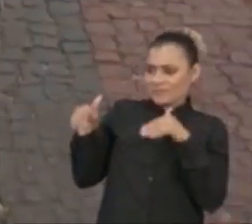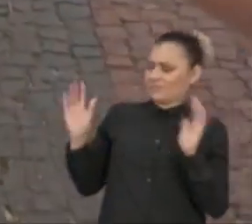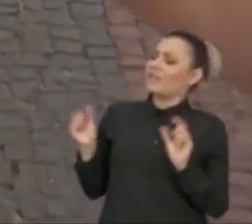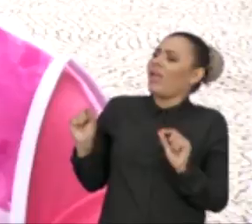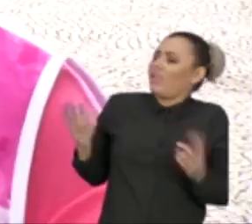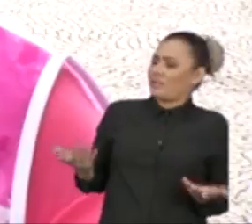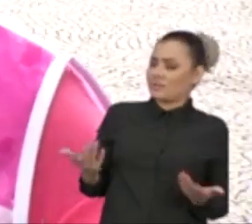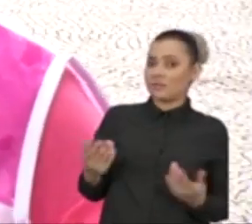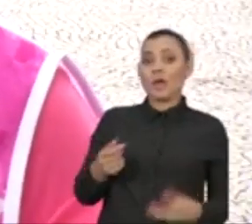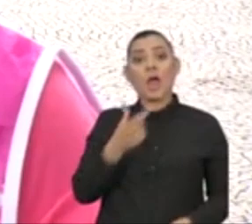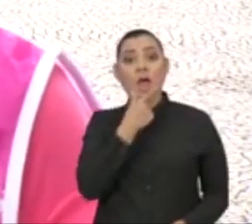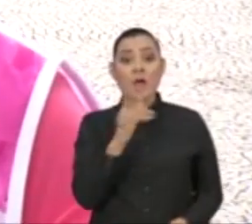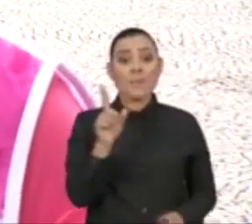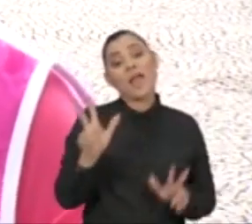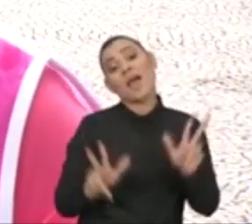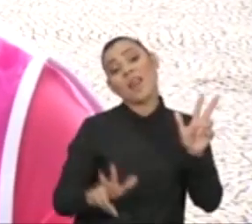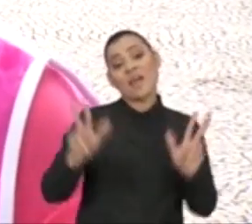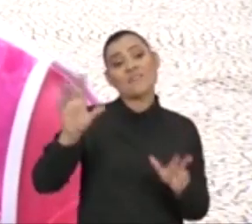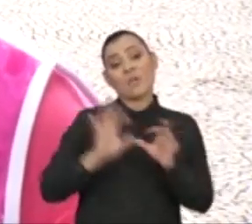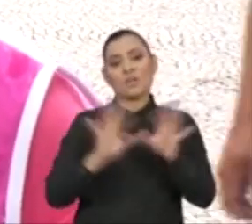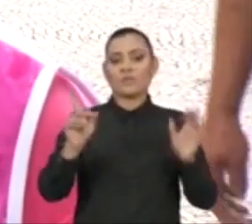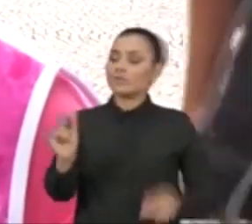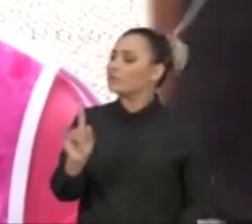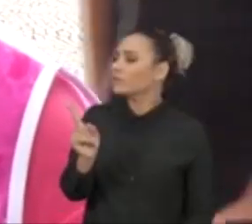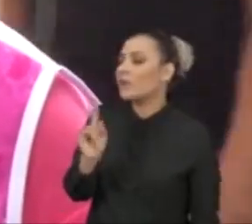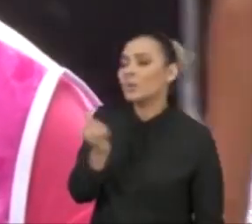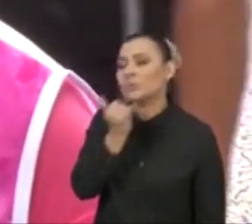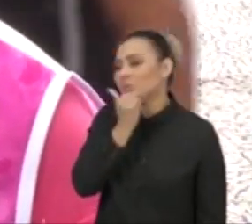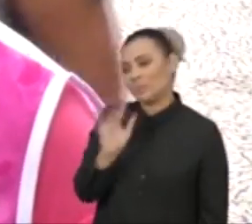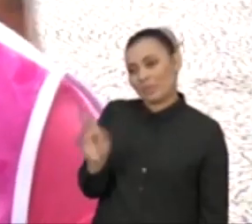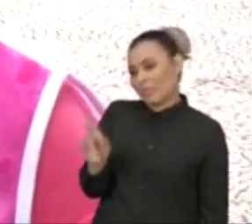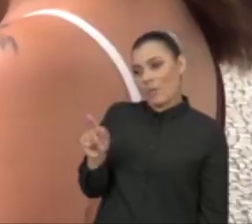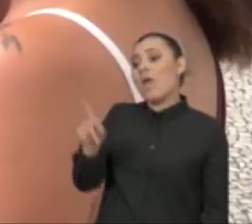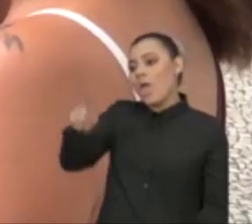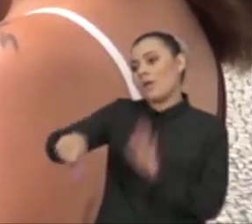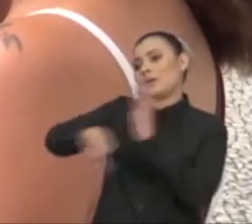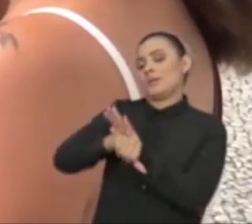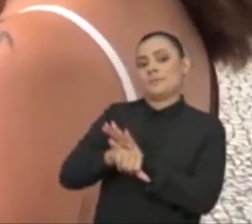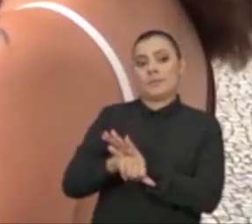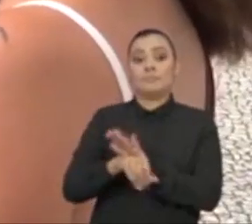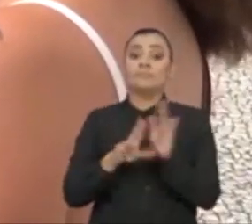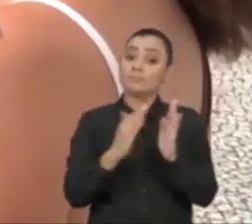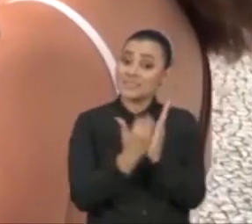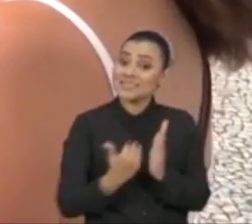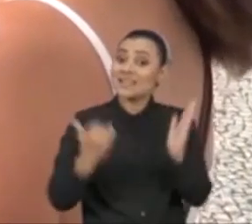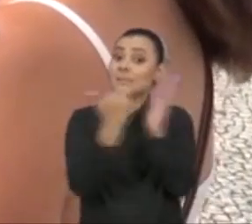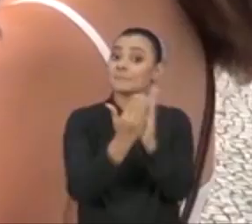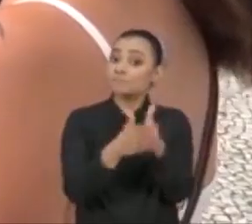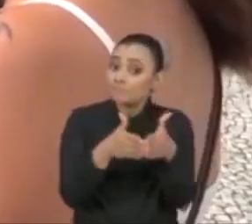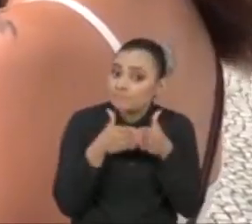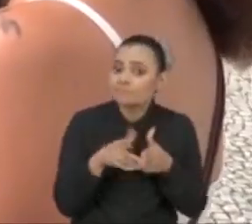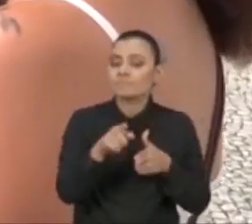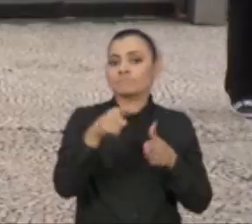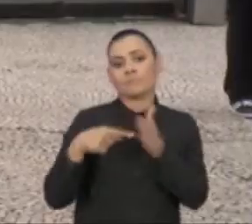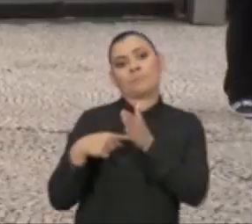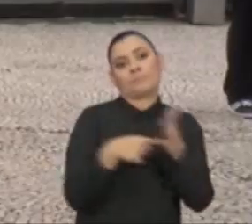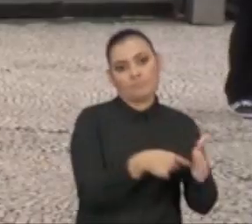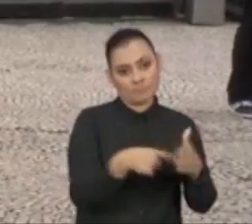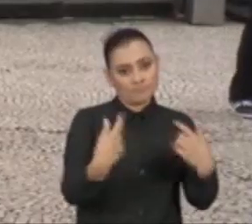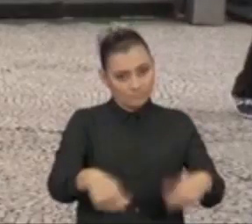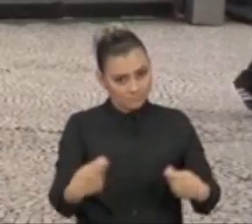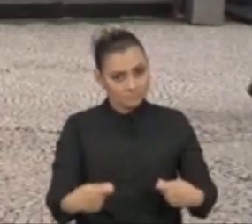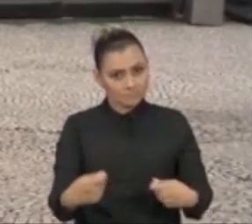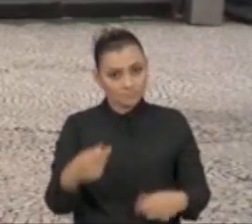é isso? Aí ele falou, é carnaval. Eu falei, não justifica, isso é crime. Os excessos precisam ser denunciados.